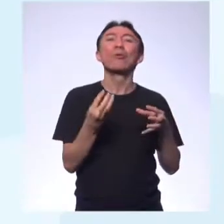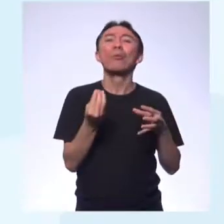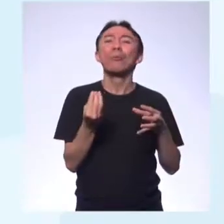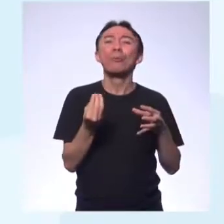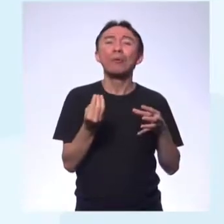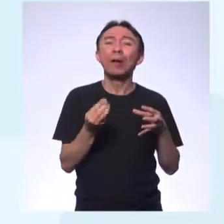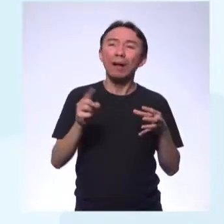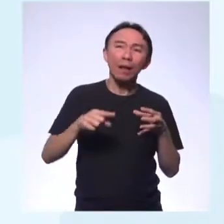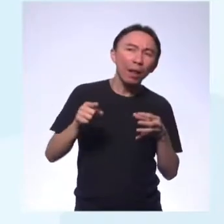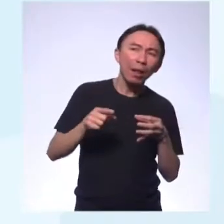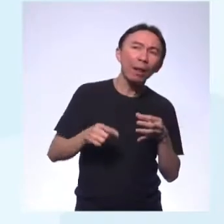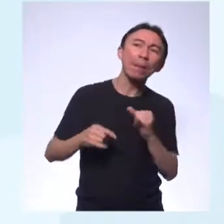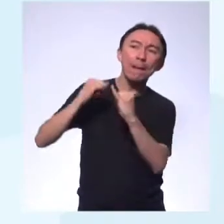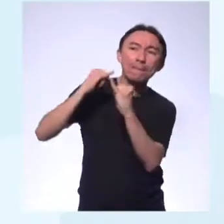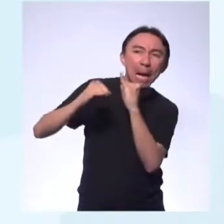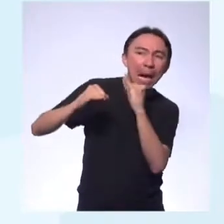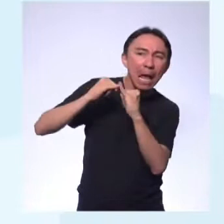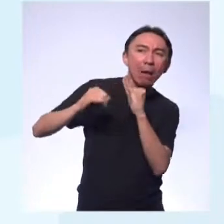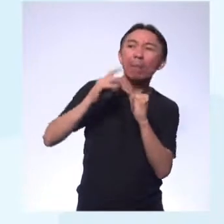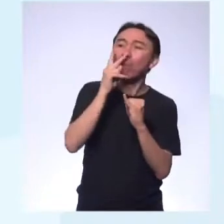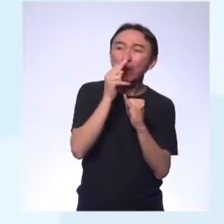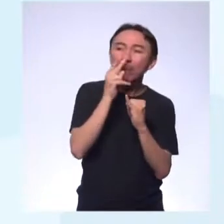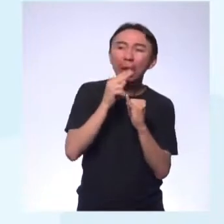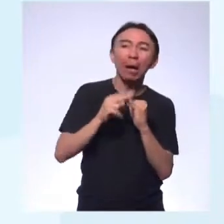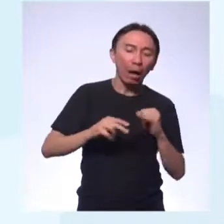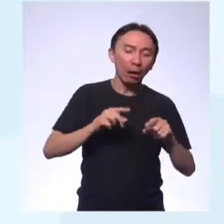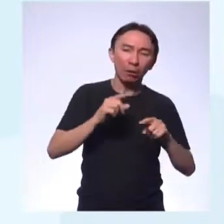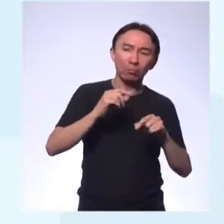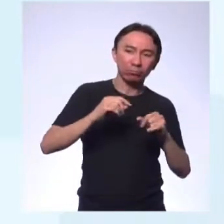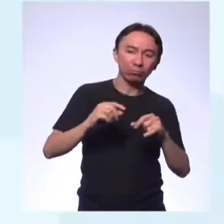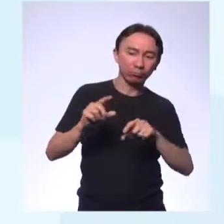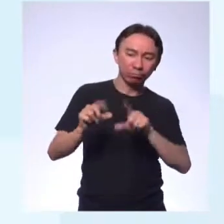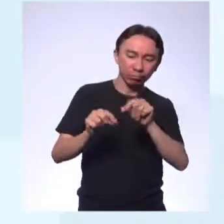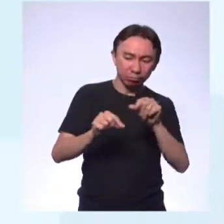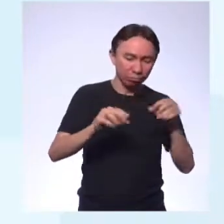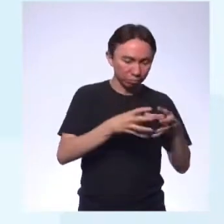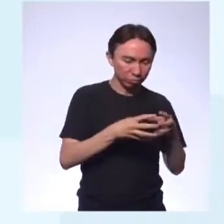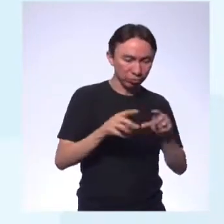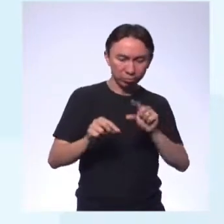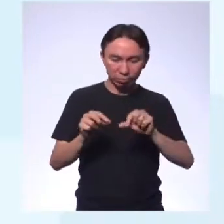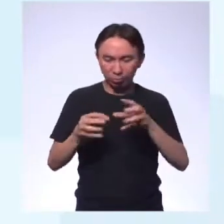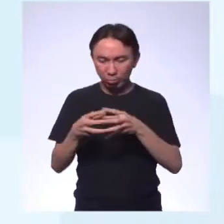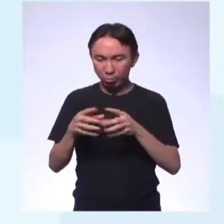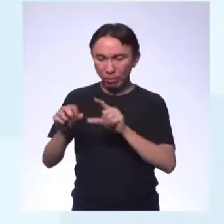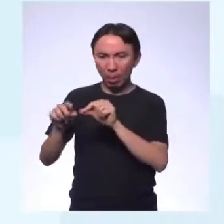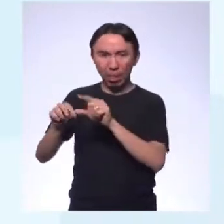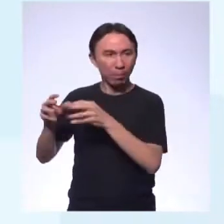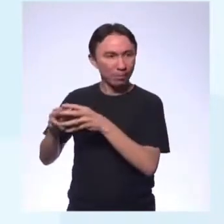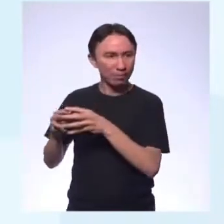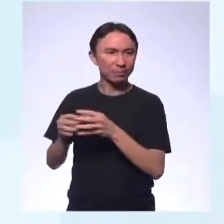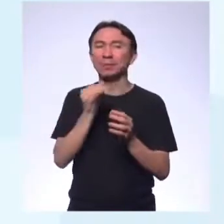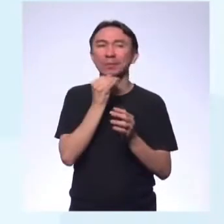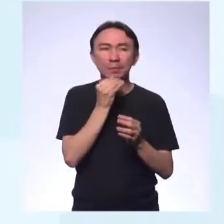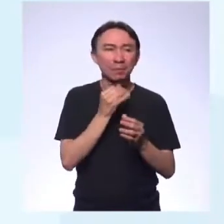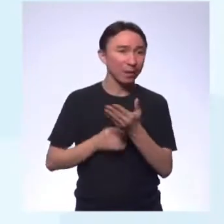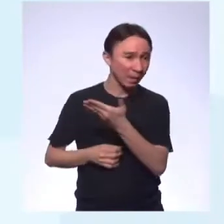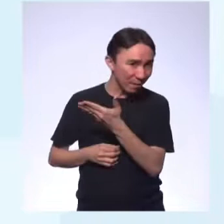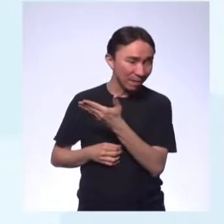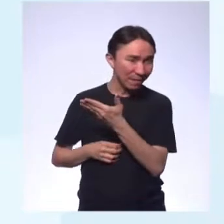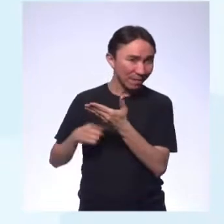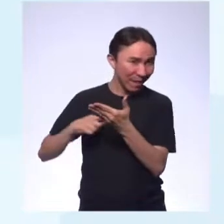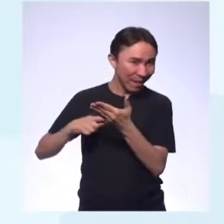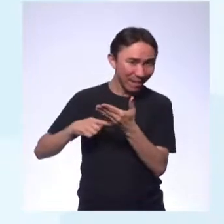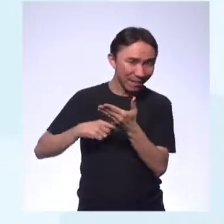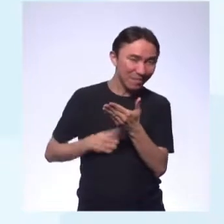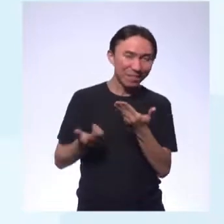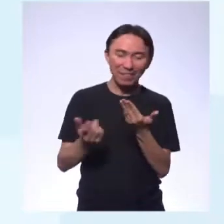as semelhanças, né? Então, por exemplo, aqui a gente tem algumas frutas e essas frutas estão misturadas. E